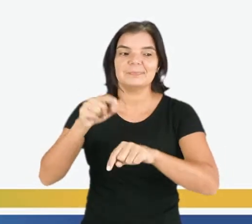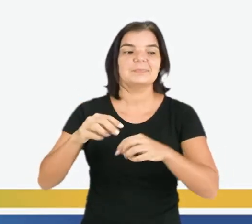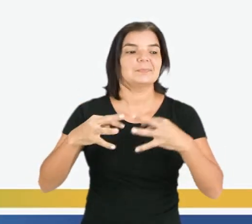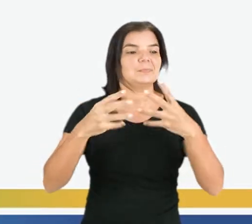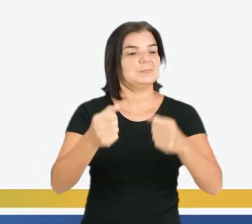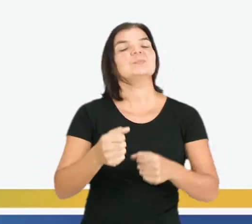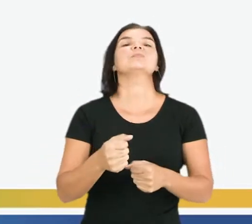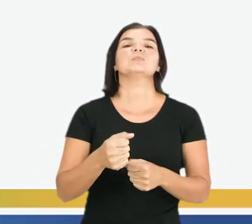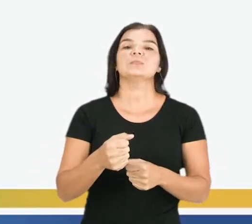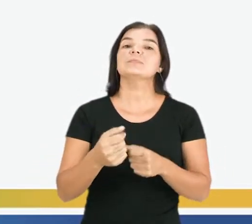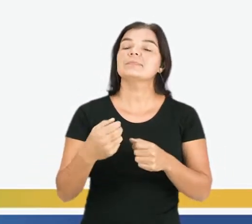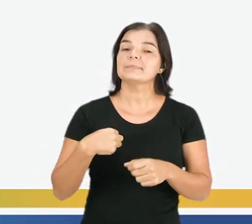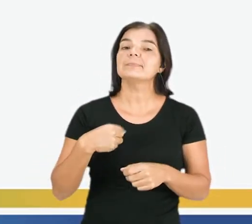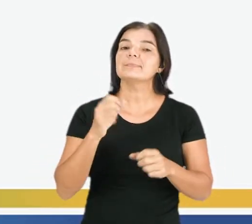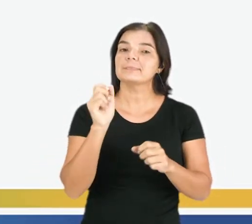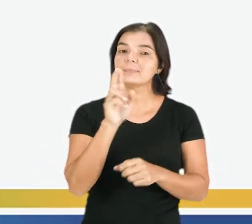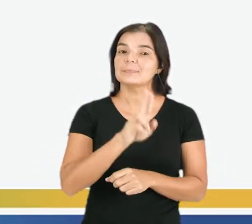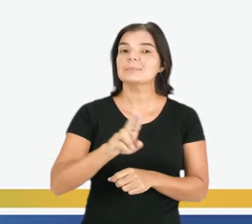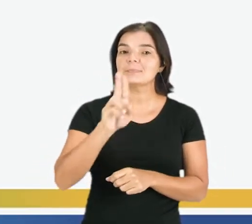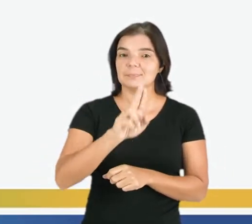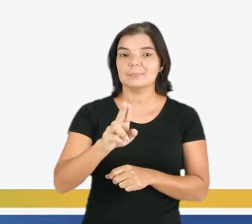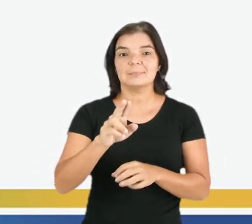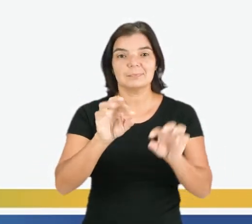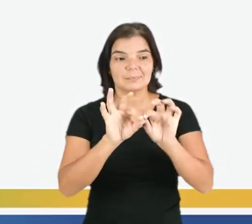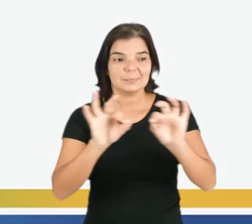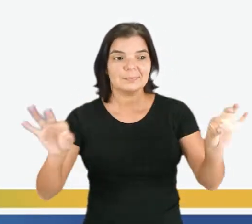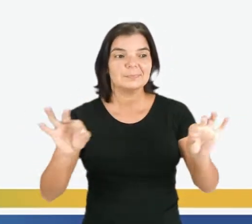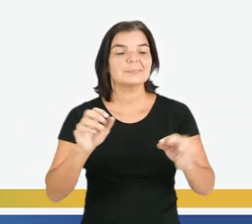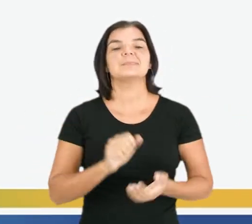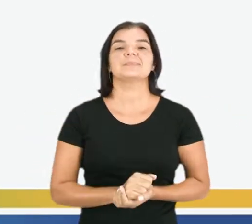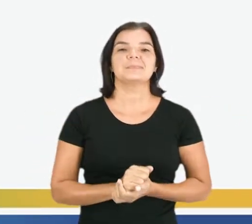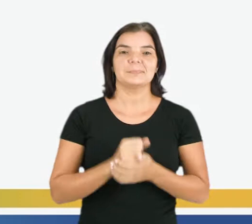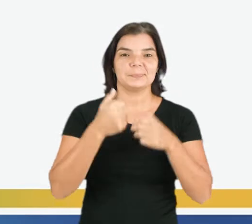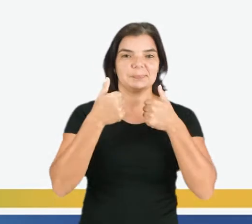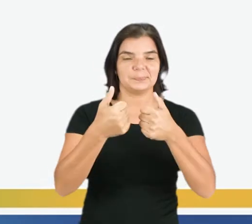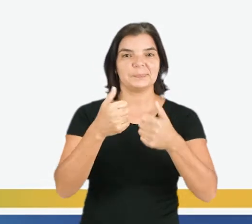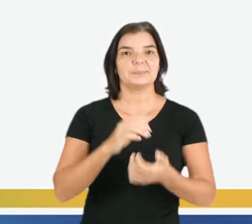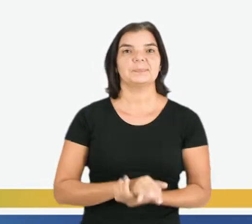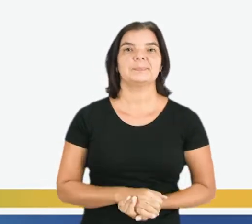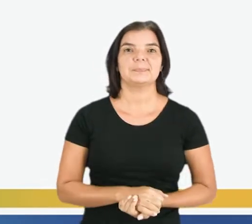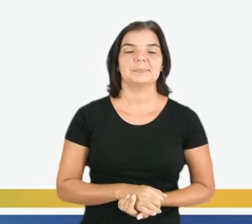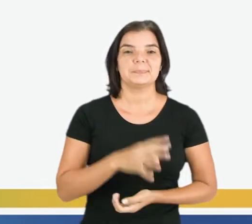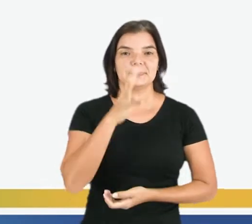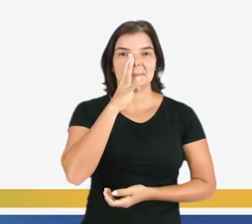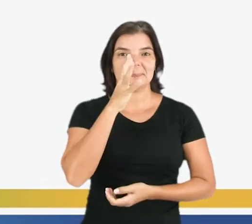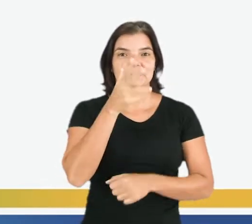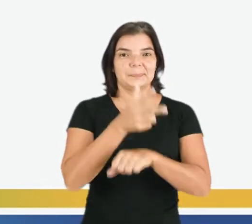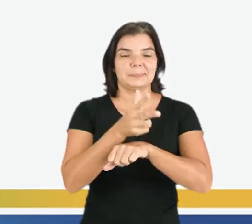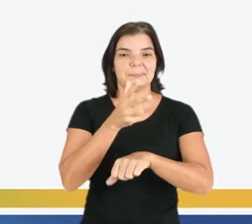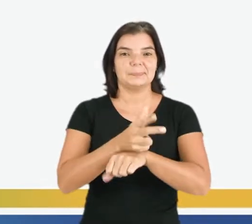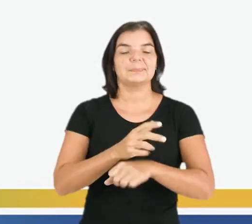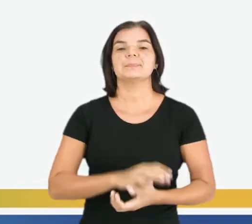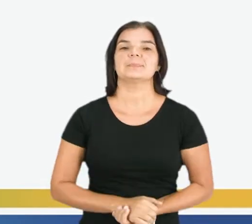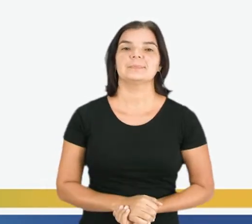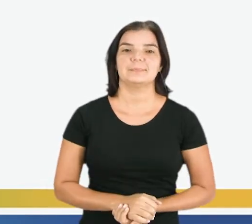aquilo que serve para medir. Tudo bem até aí? Tudo bem? Então vamos assistir.